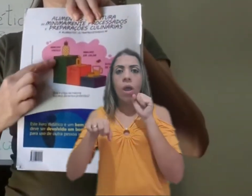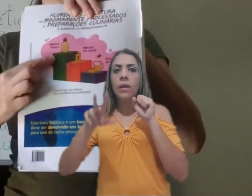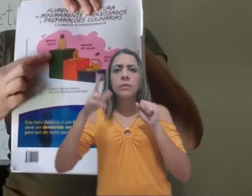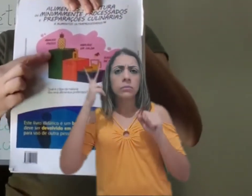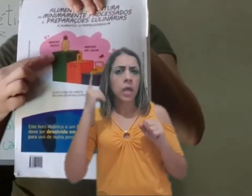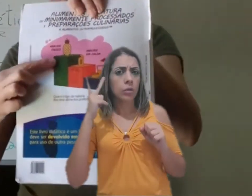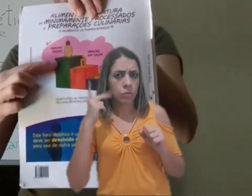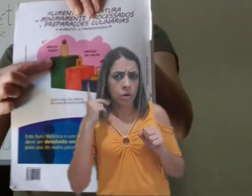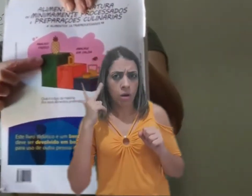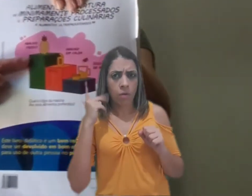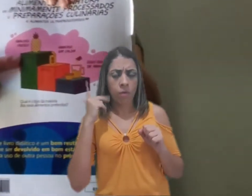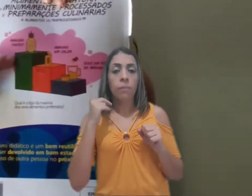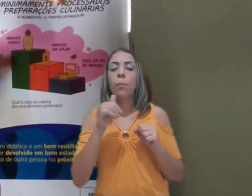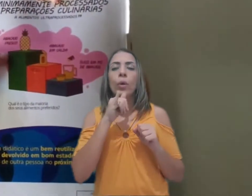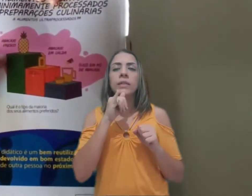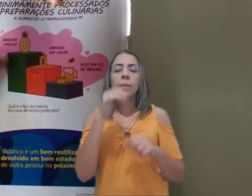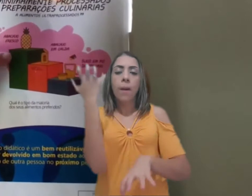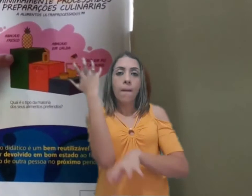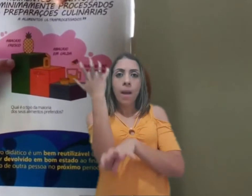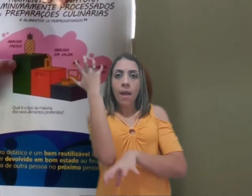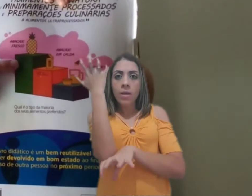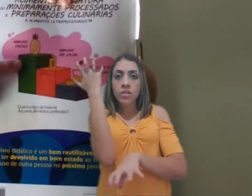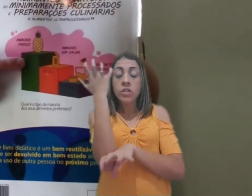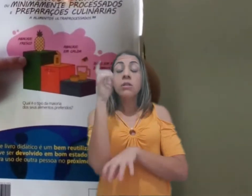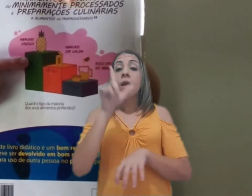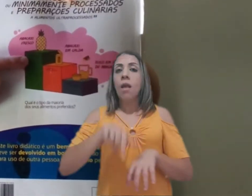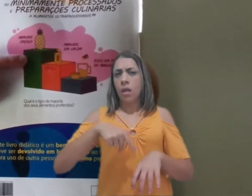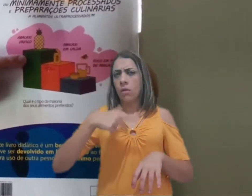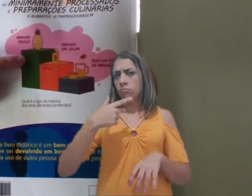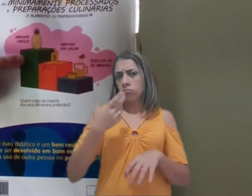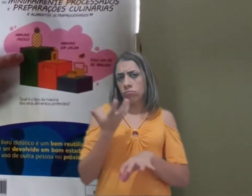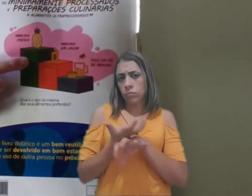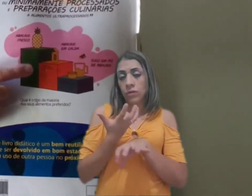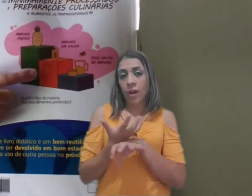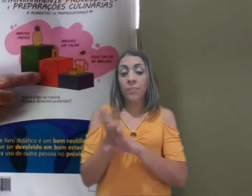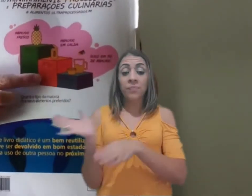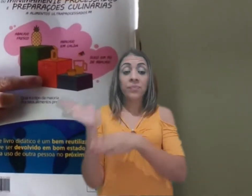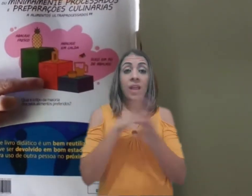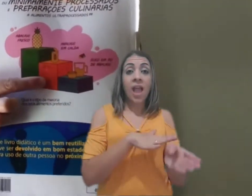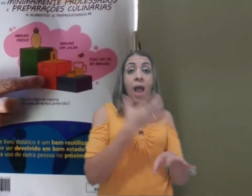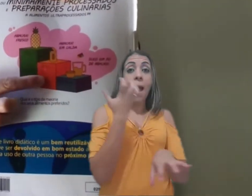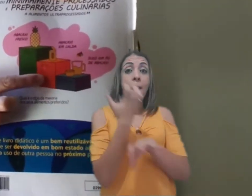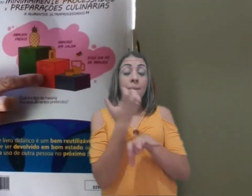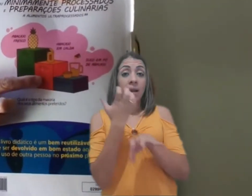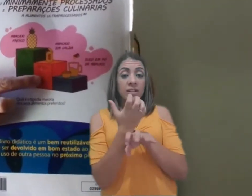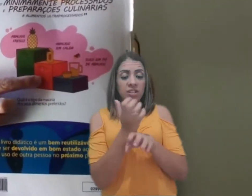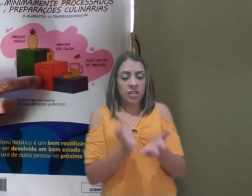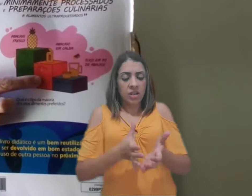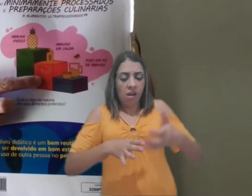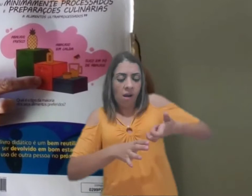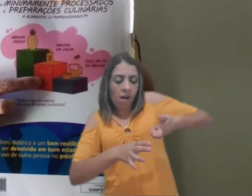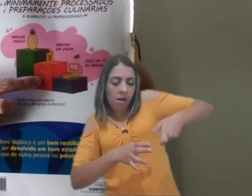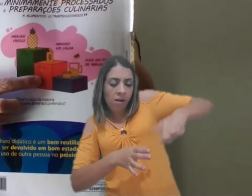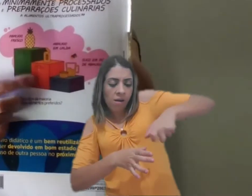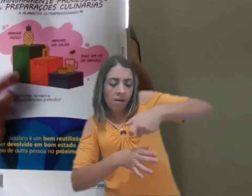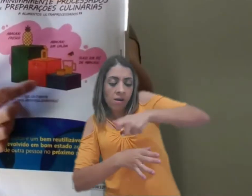um alimento in natura. Vou aproximar um pouquinho mais, tá? O abacaxi fresco é um alimento in natura. O abacaxi em calda é um